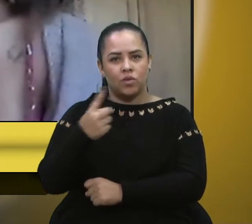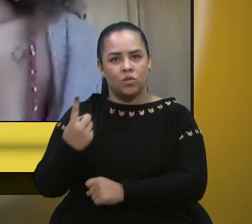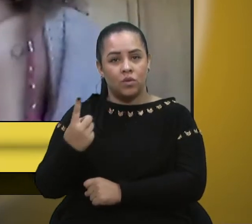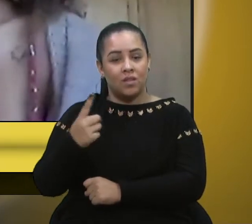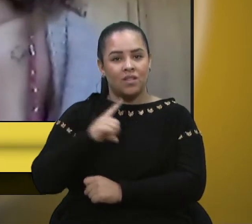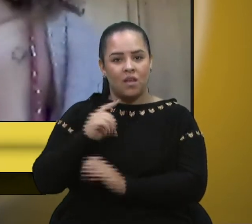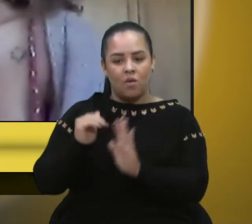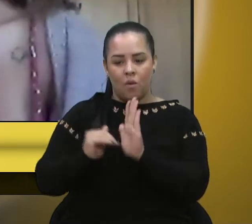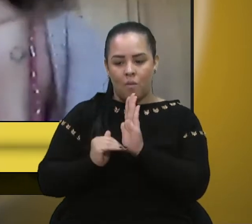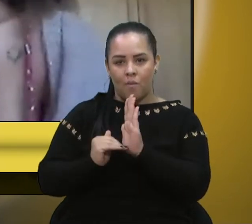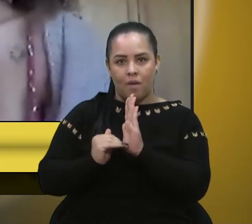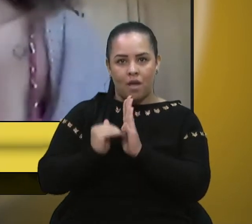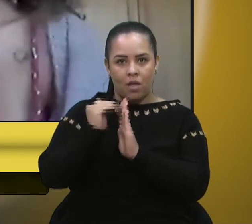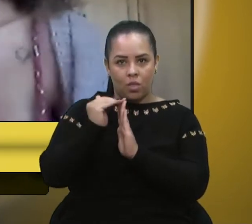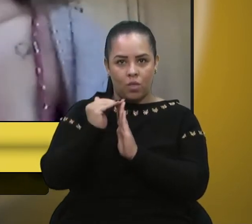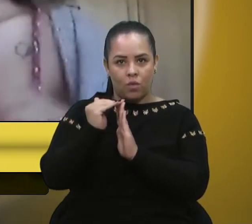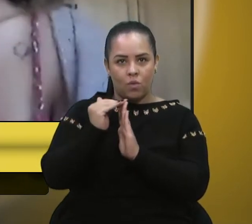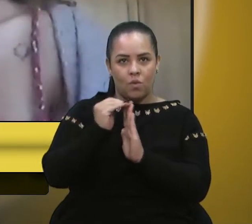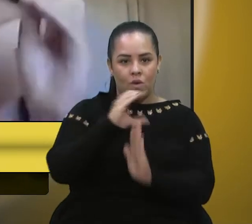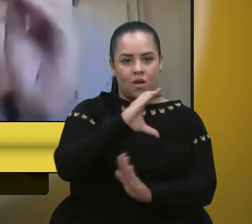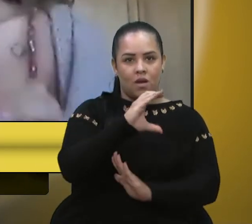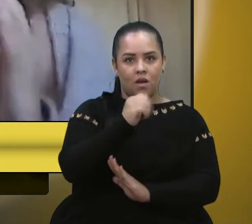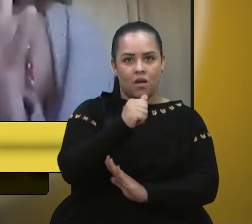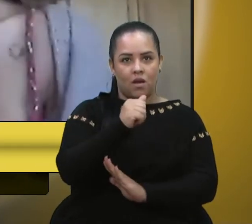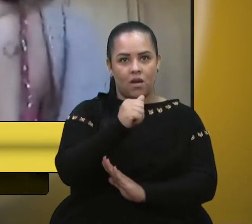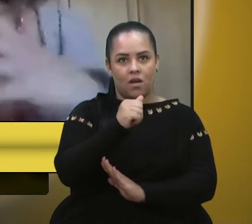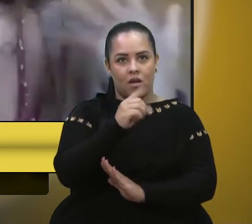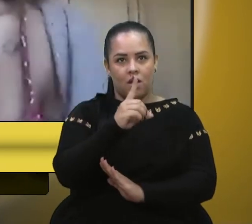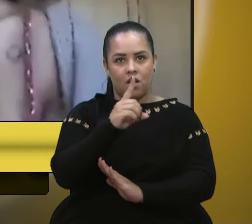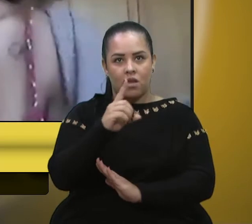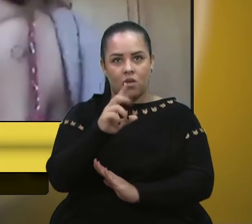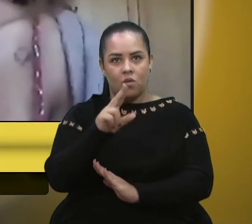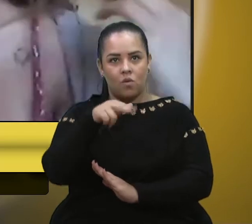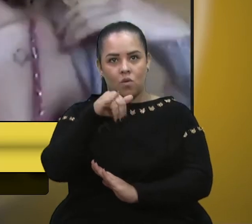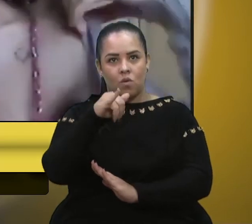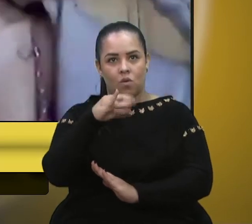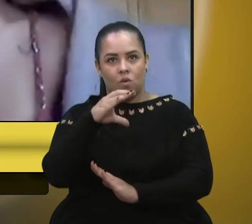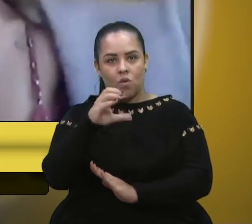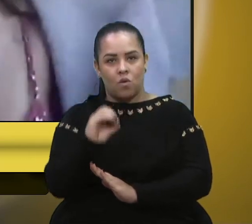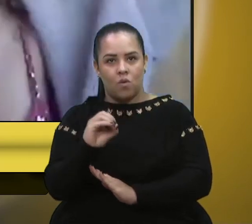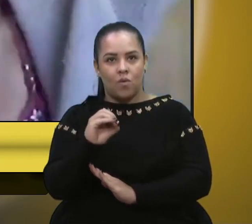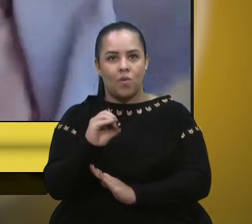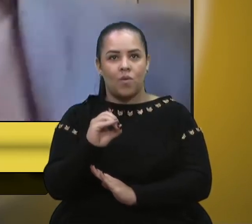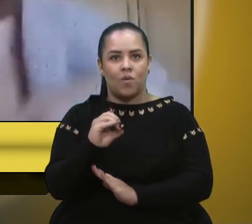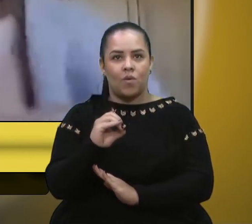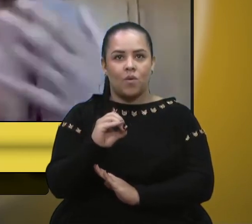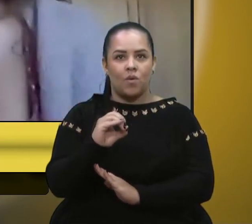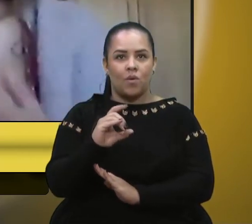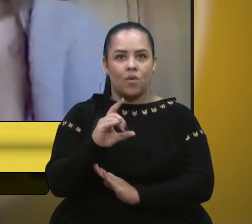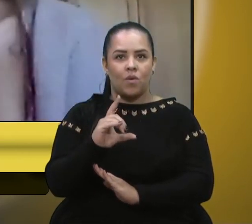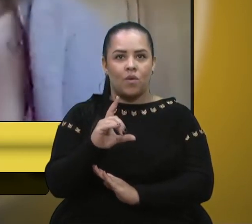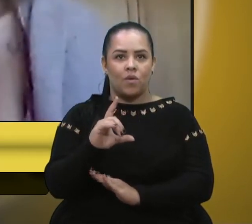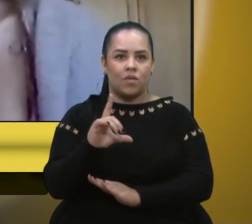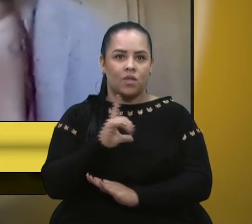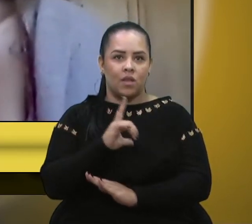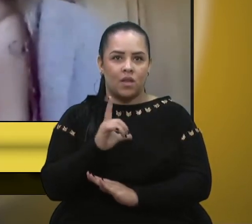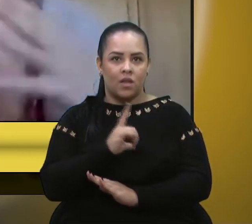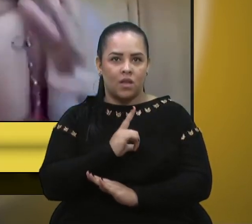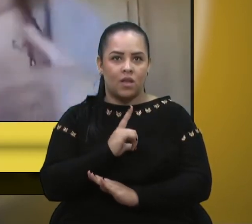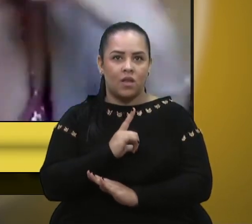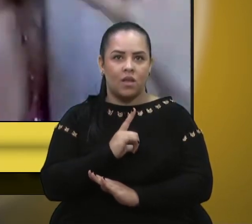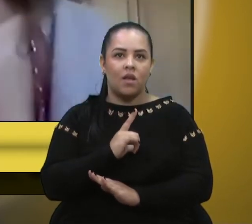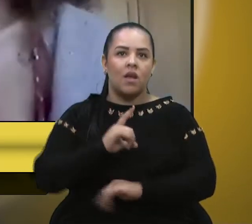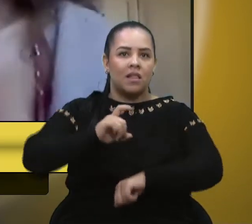na procura do cadastro único e 45% das pessoas que procuraram o cadastro único nesse período